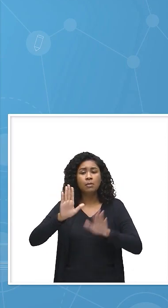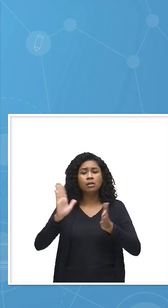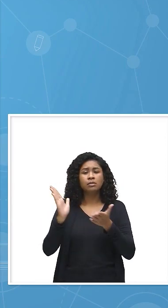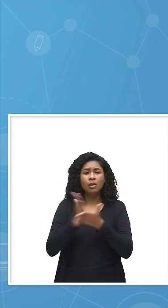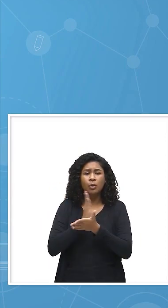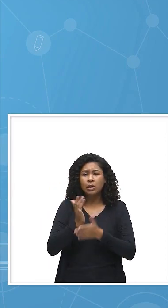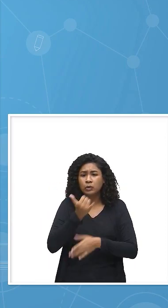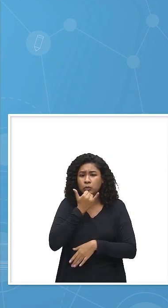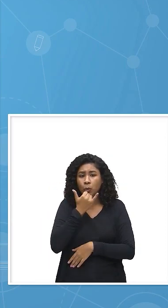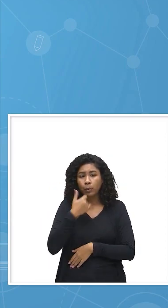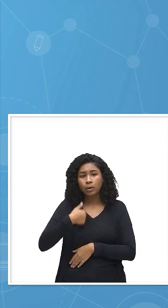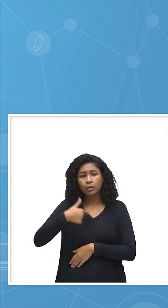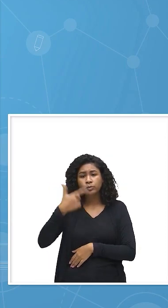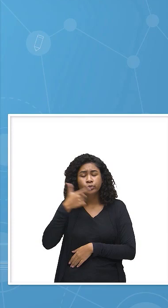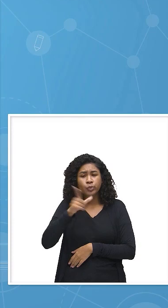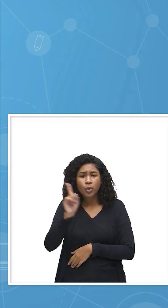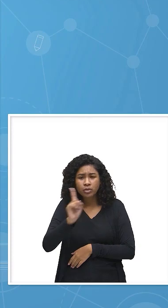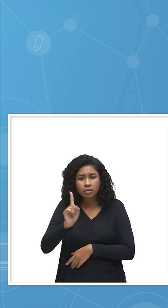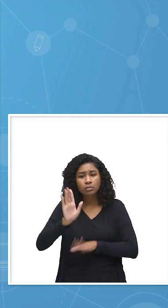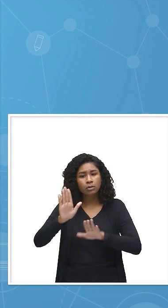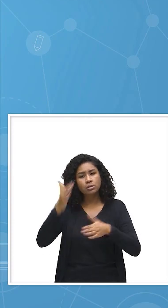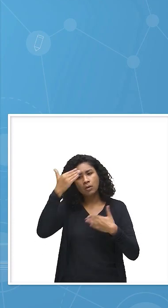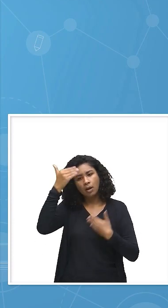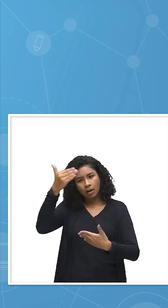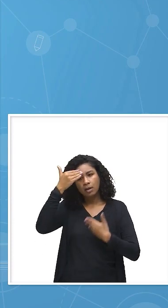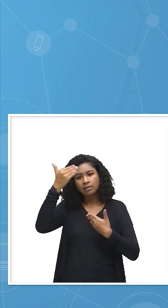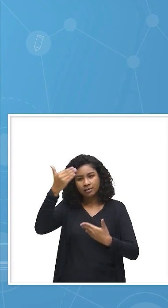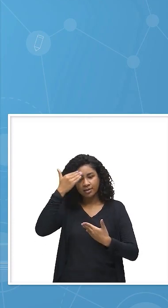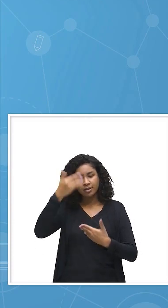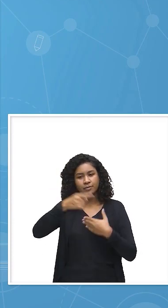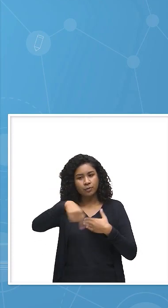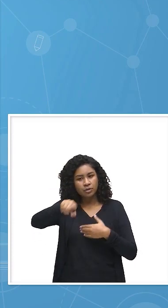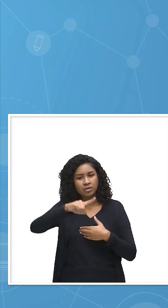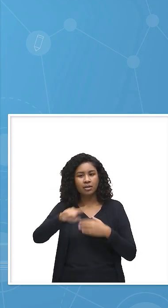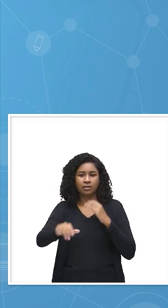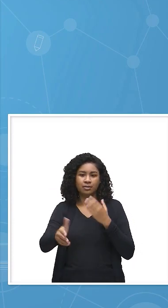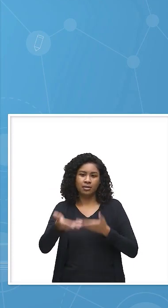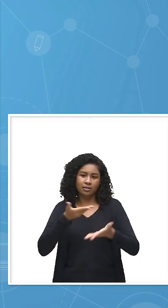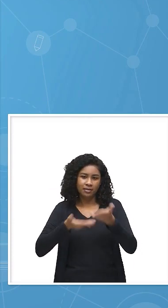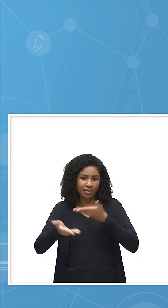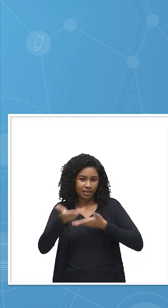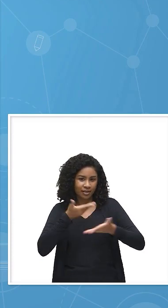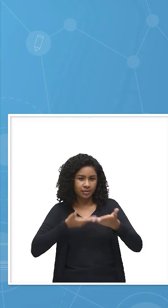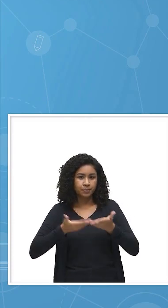também fica aí o nosso agradecimento às contribuições, tá? E agora eu vou começar aqui com a